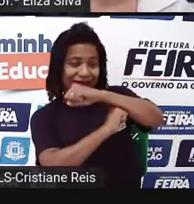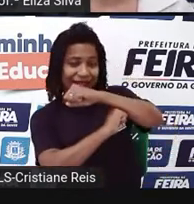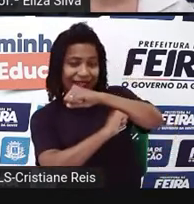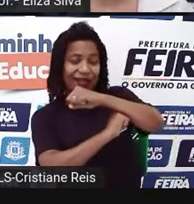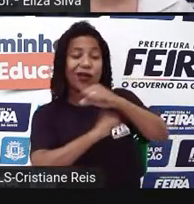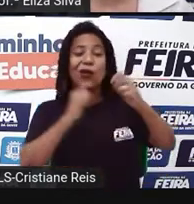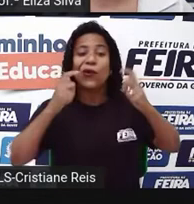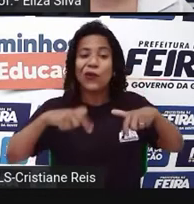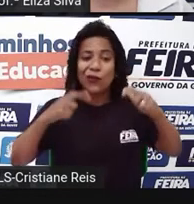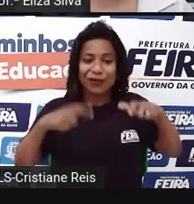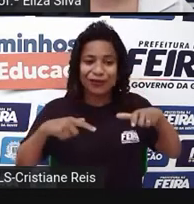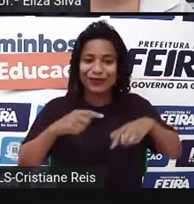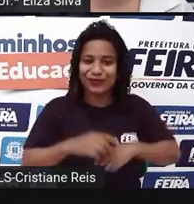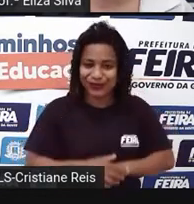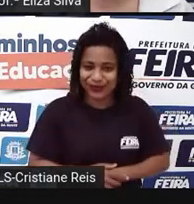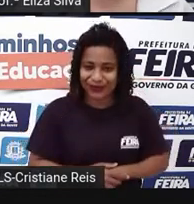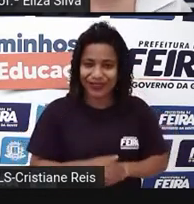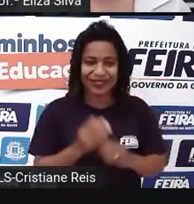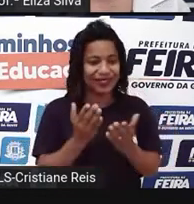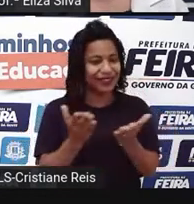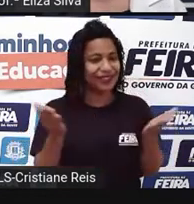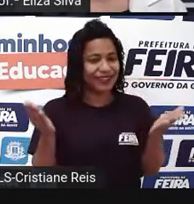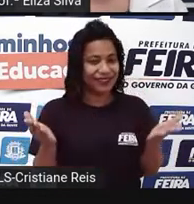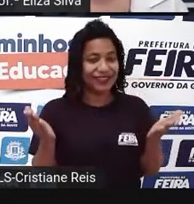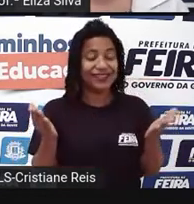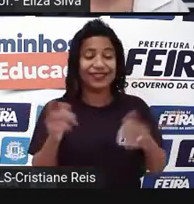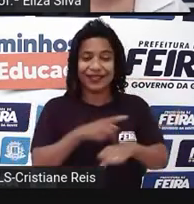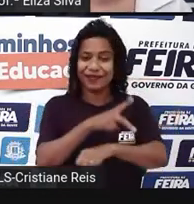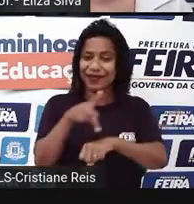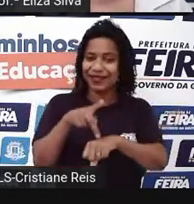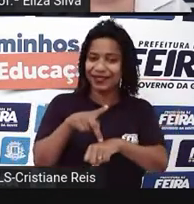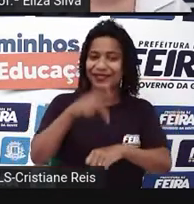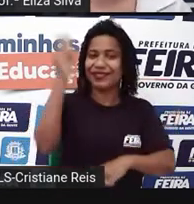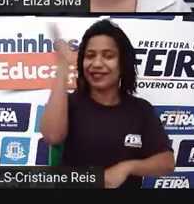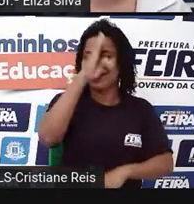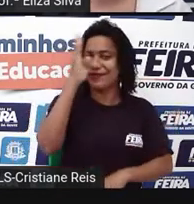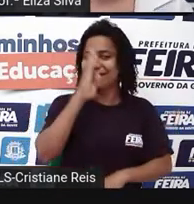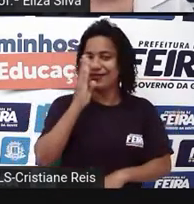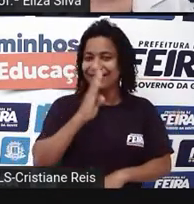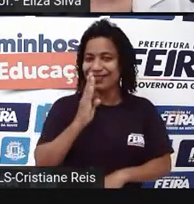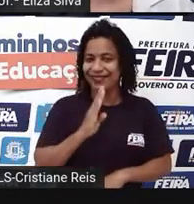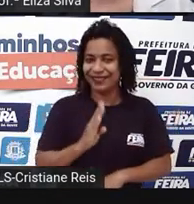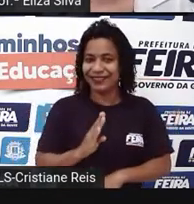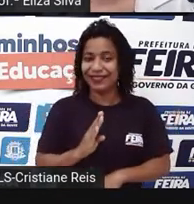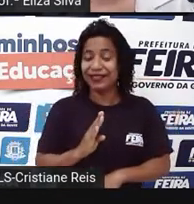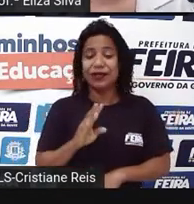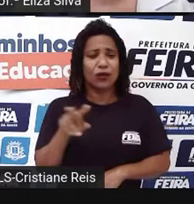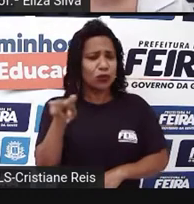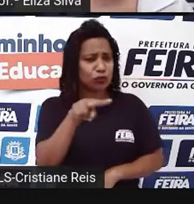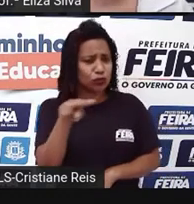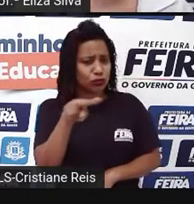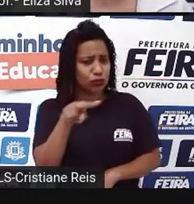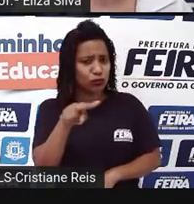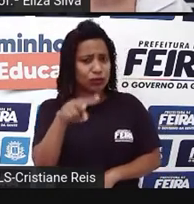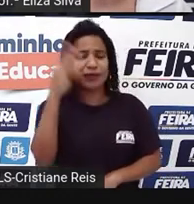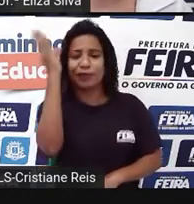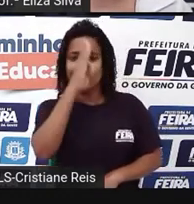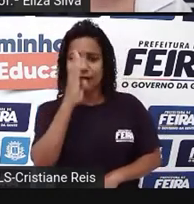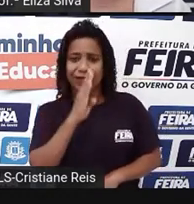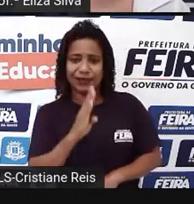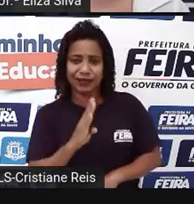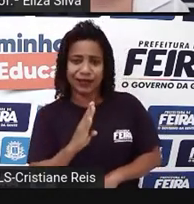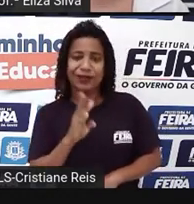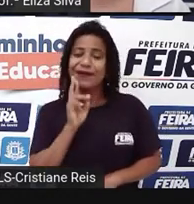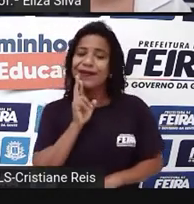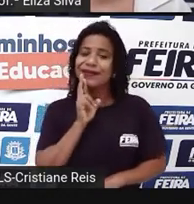aqui, a dica, Brazilian. A nacionalidade deles é Brazilian. Se eles são Brazilian, então a